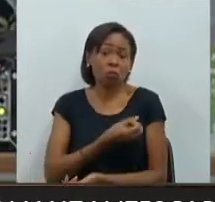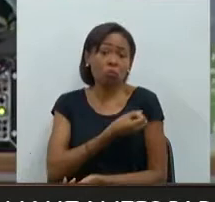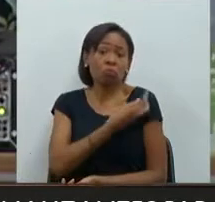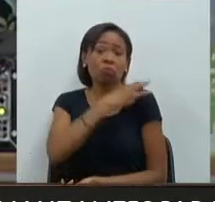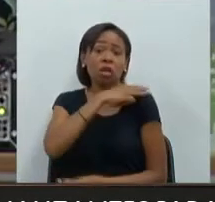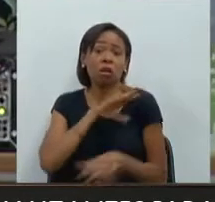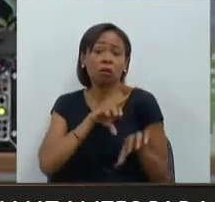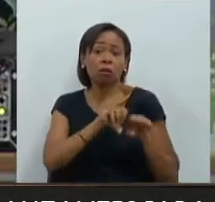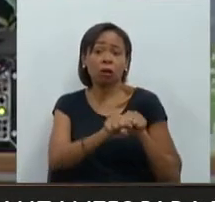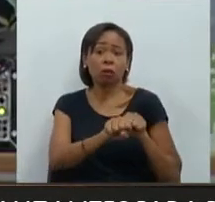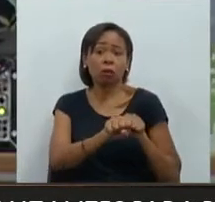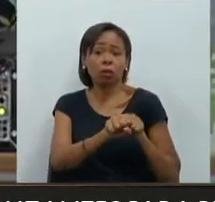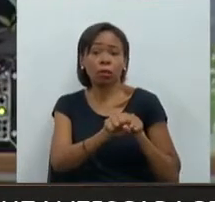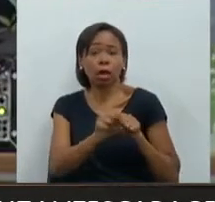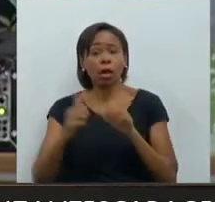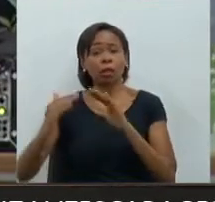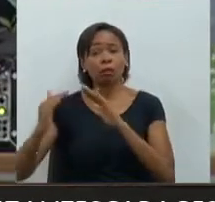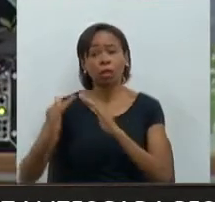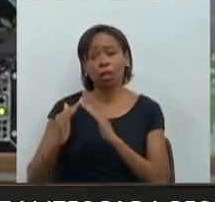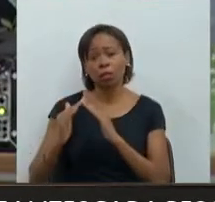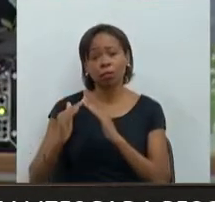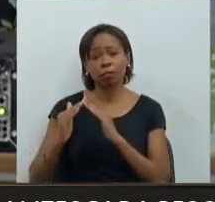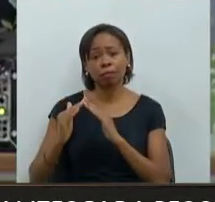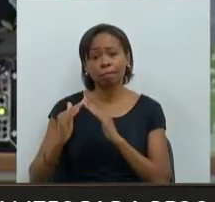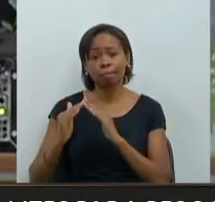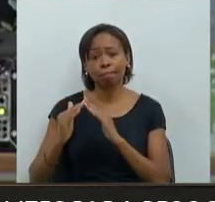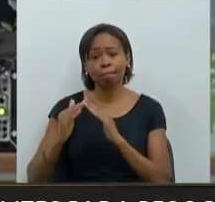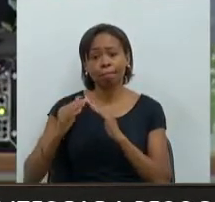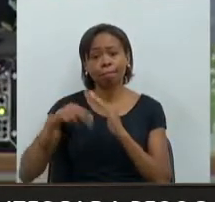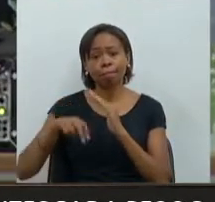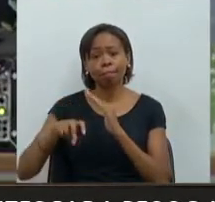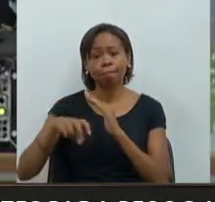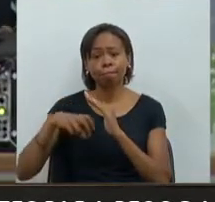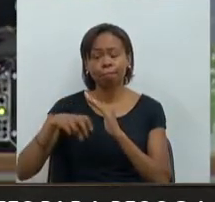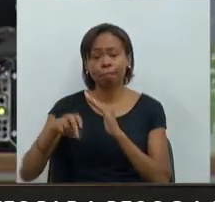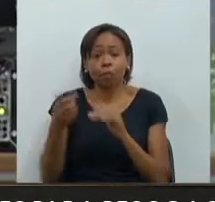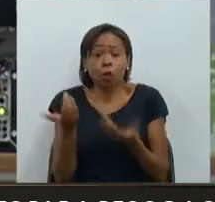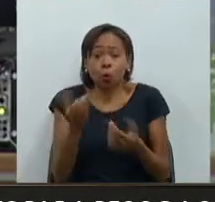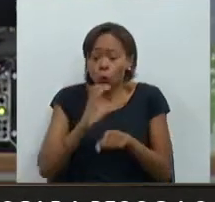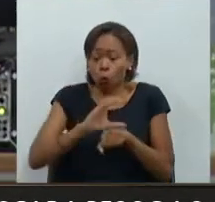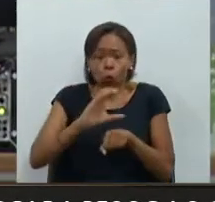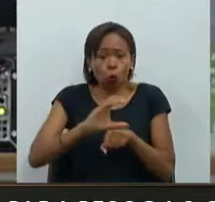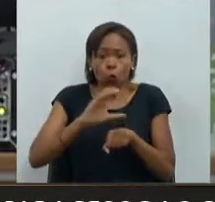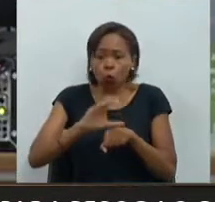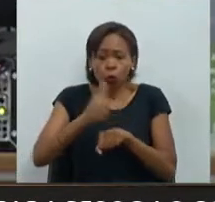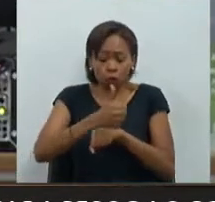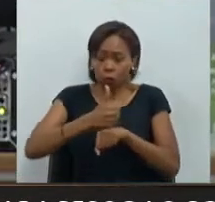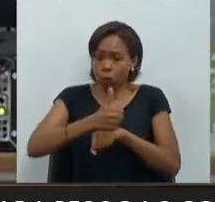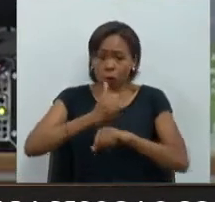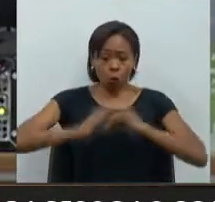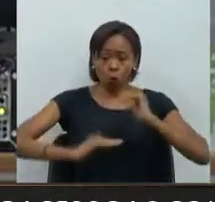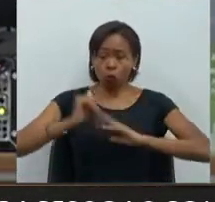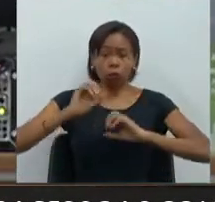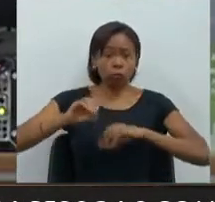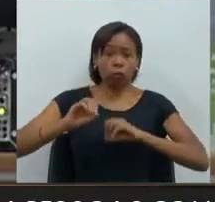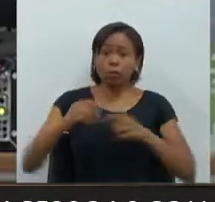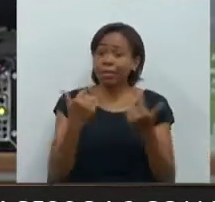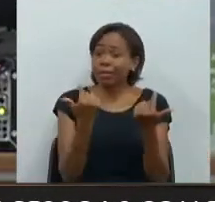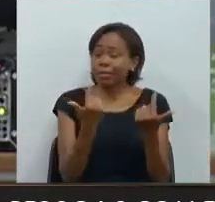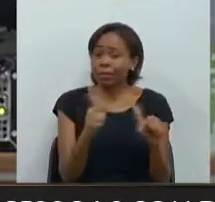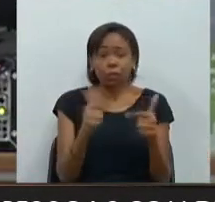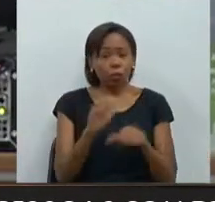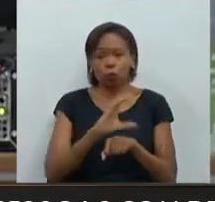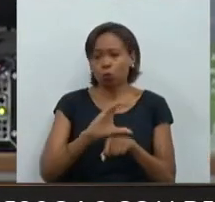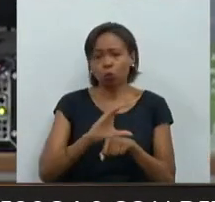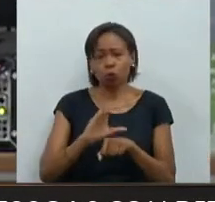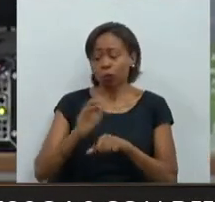Ficam literalmente dentro de casa, porque não temos um curso profissionalizante para preparar esses alunos para o mercado